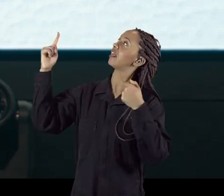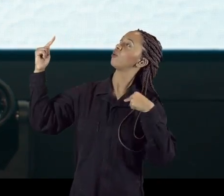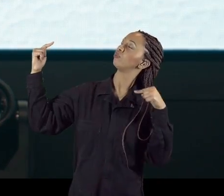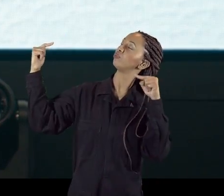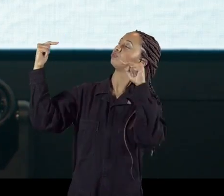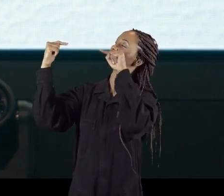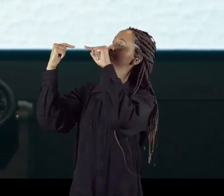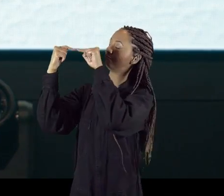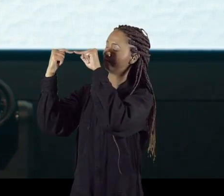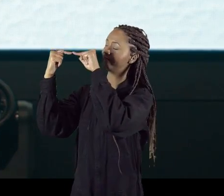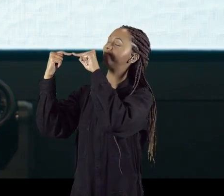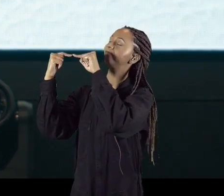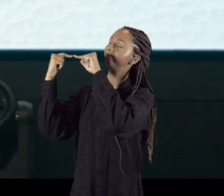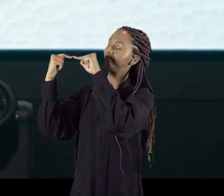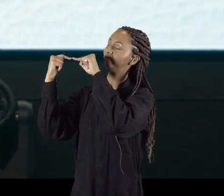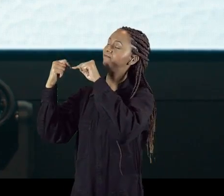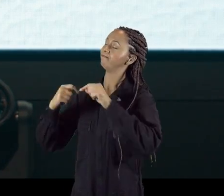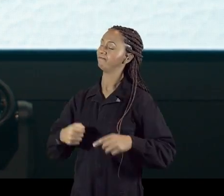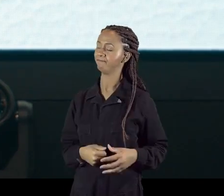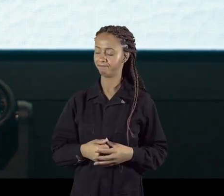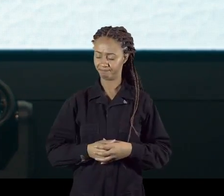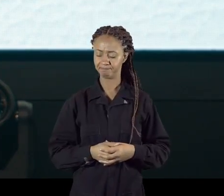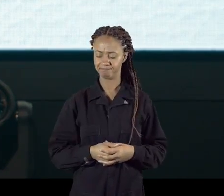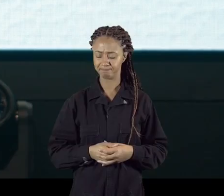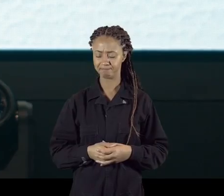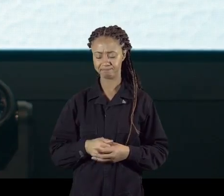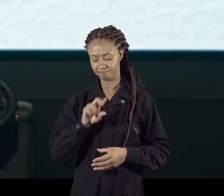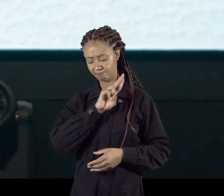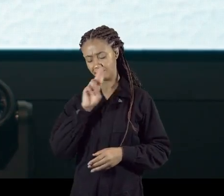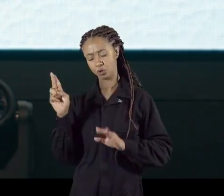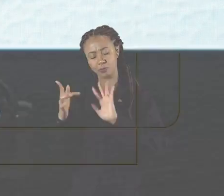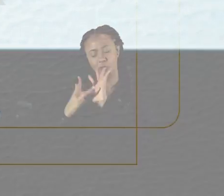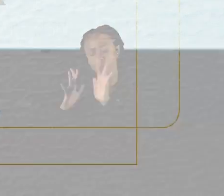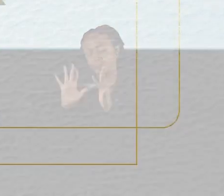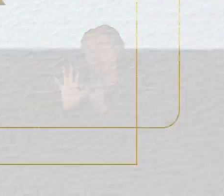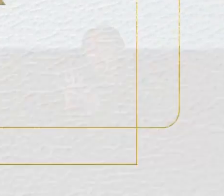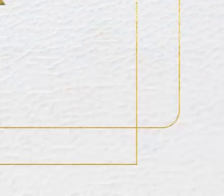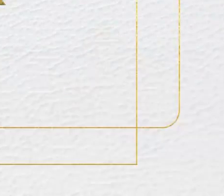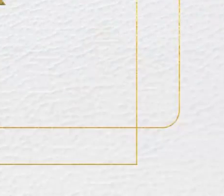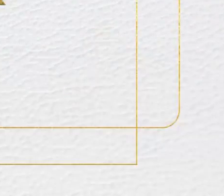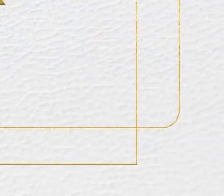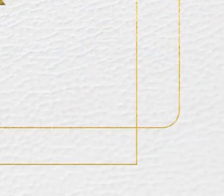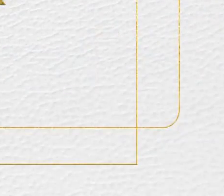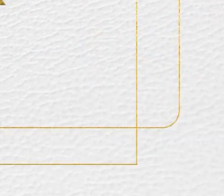e o teu propósito é em nome de Jesus